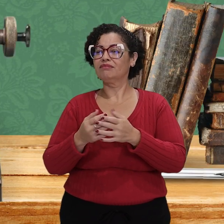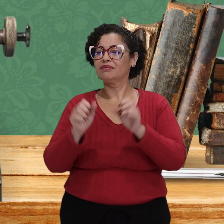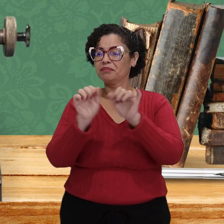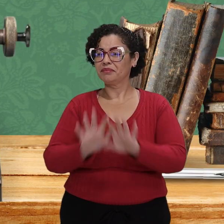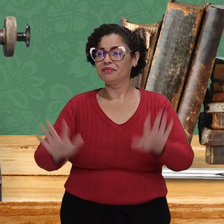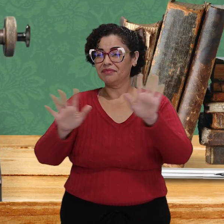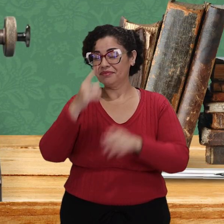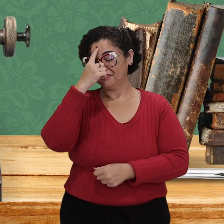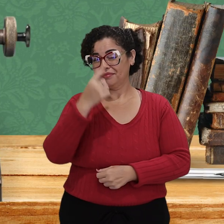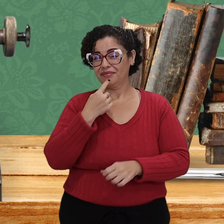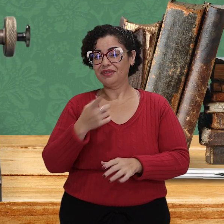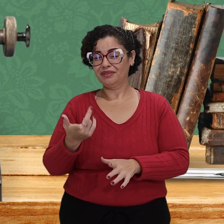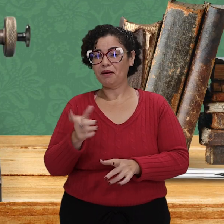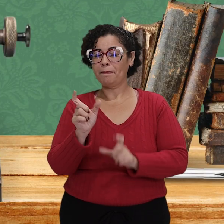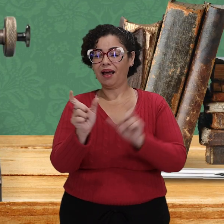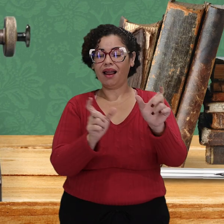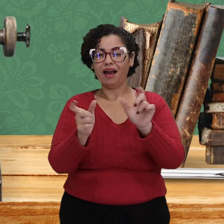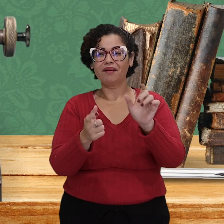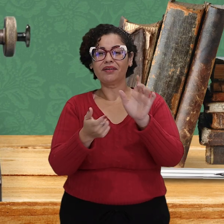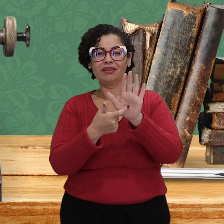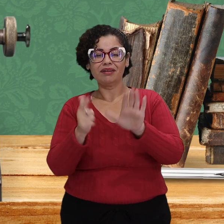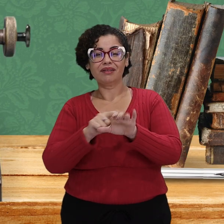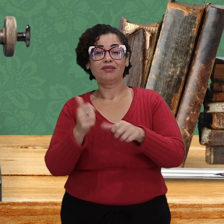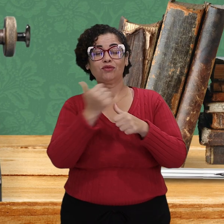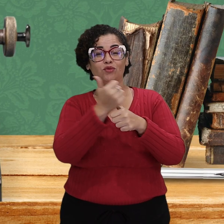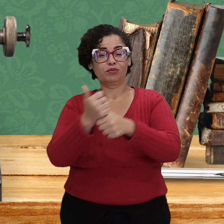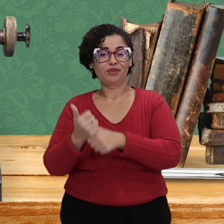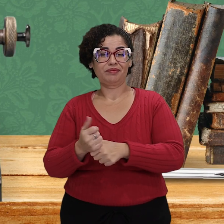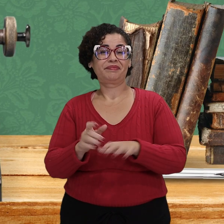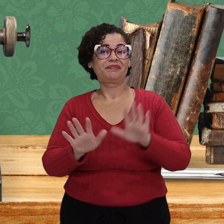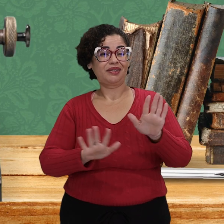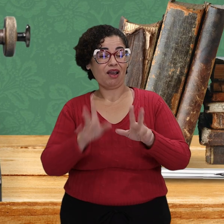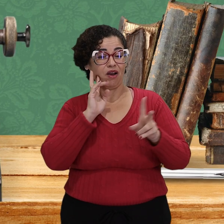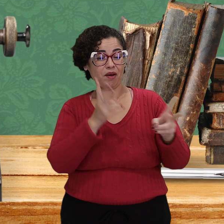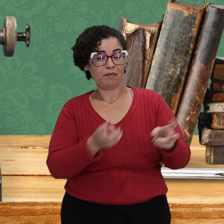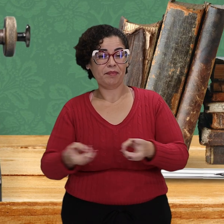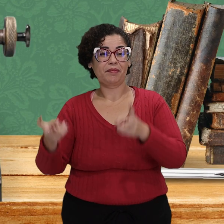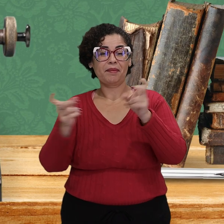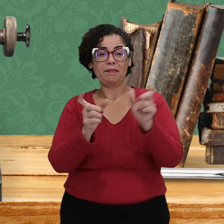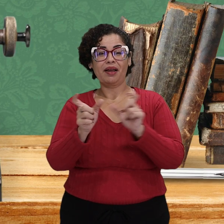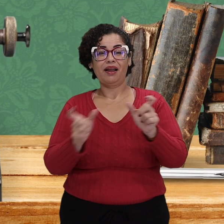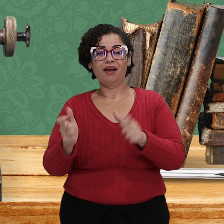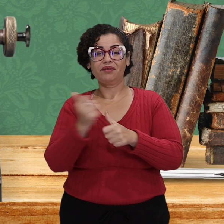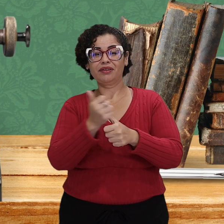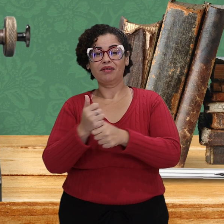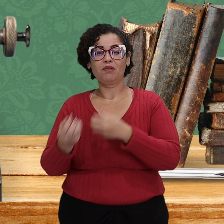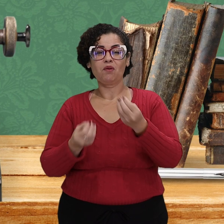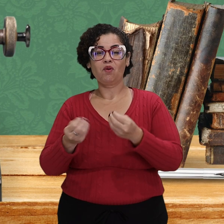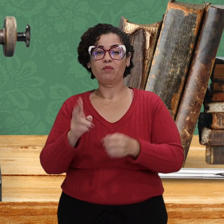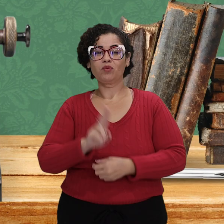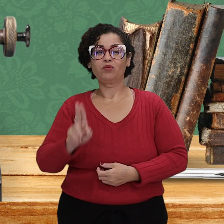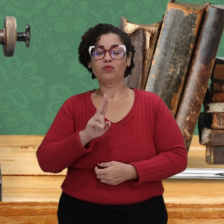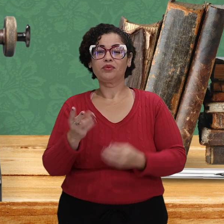de linguagem como figuras de palavras. Então, prepare-se para observar o mundo das palavras com